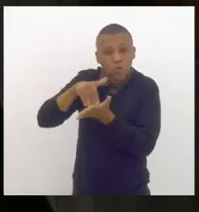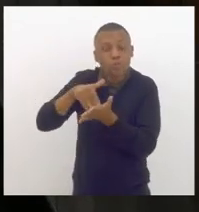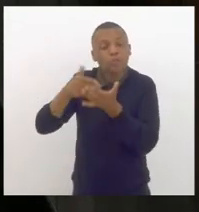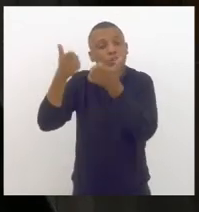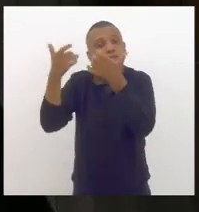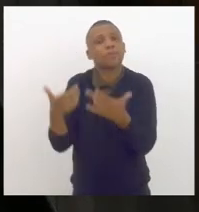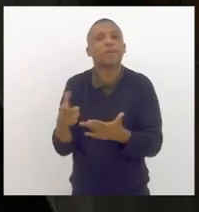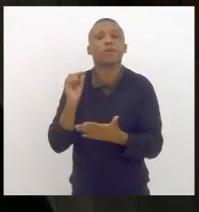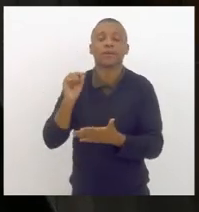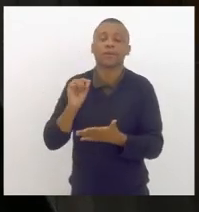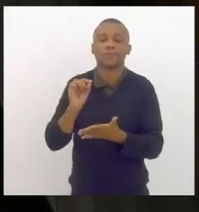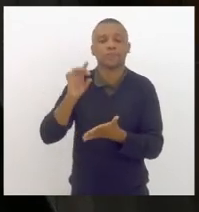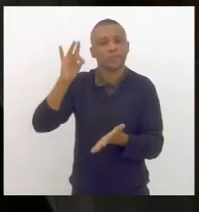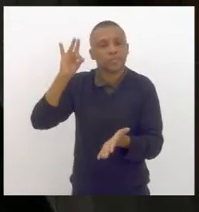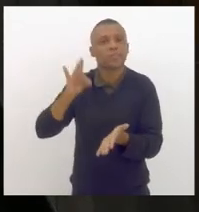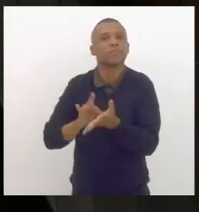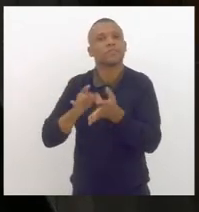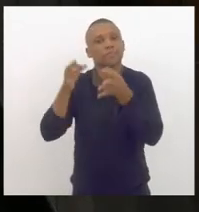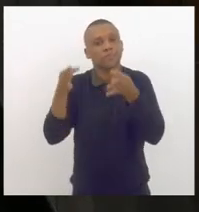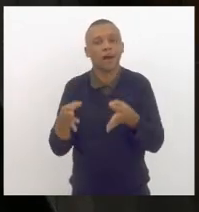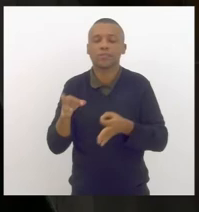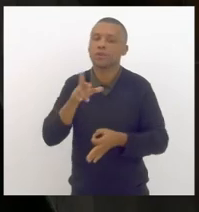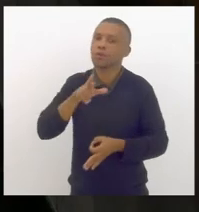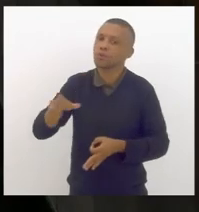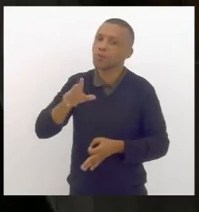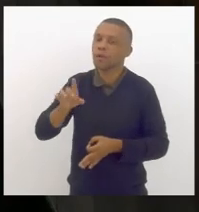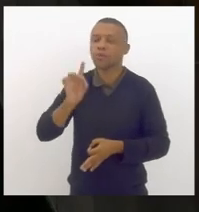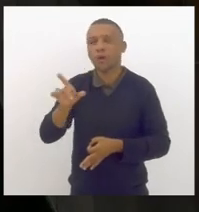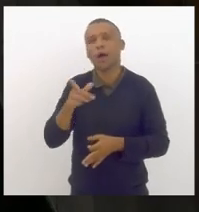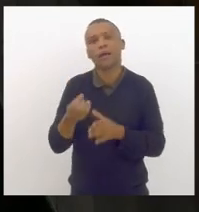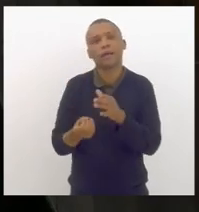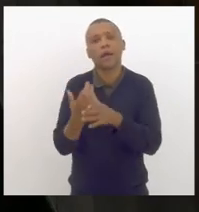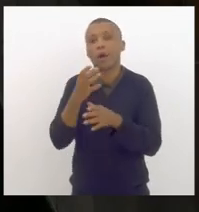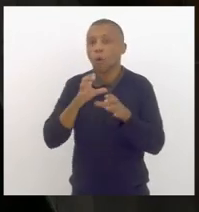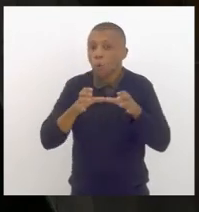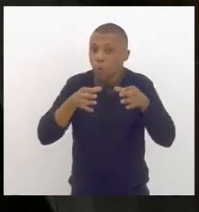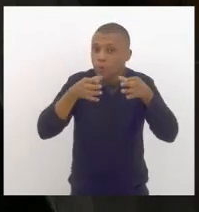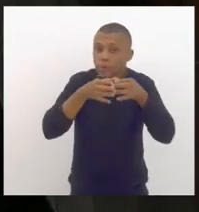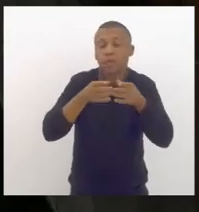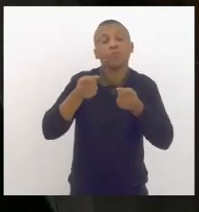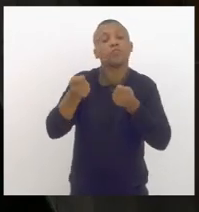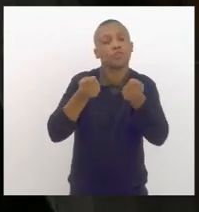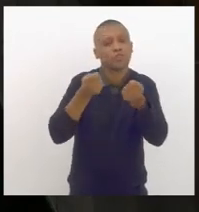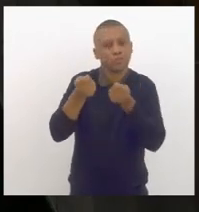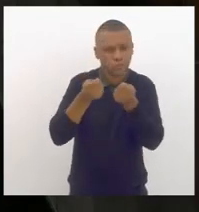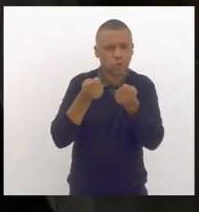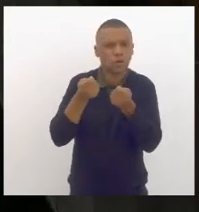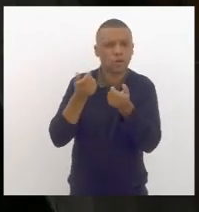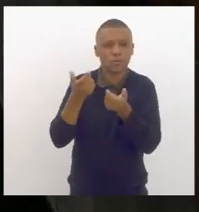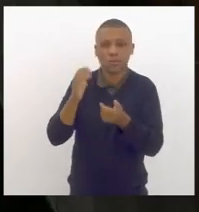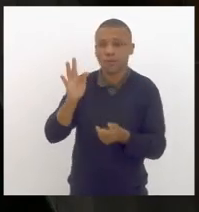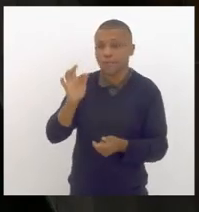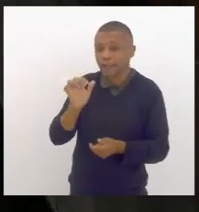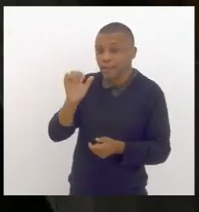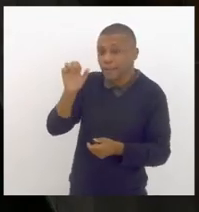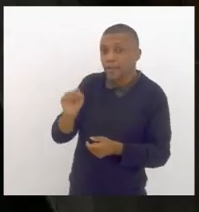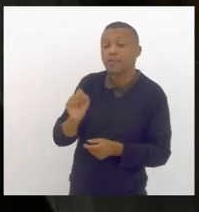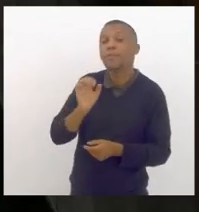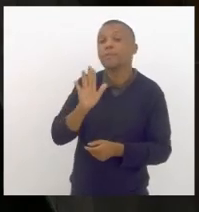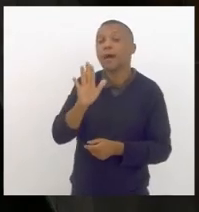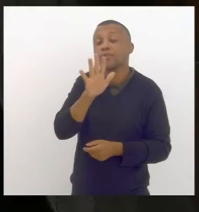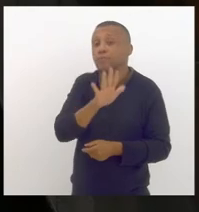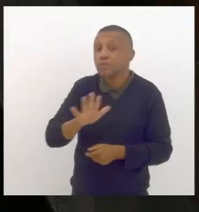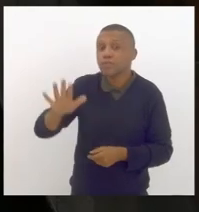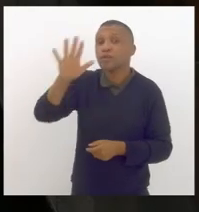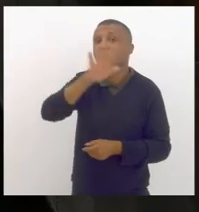Luiz Paulo, que, de fato, não apenas o Conselho Gestor do FEIS, que o Flávio lembra, mas, de modo geral, o governador Cláudio